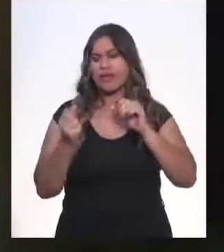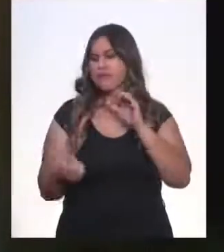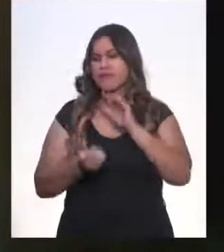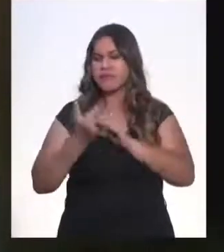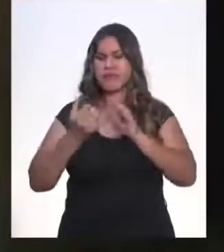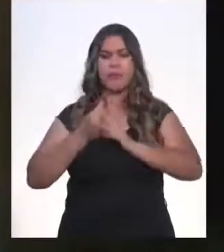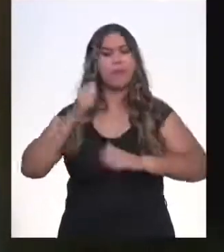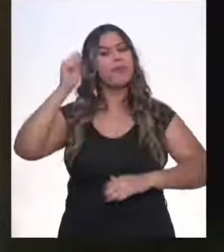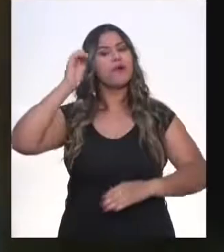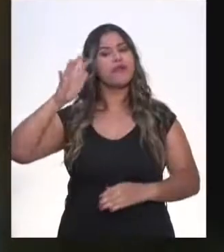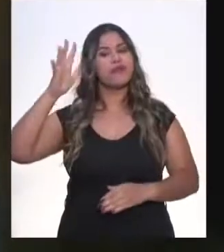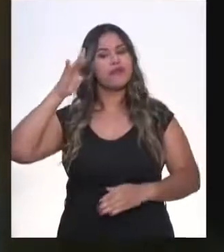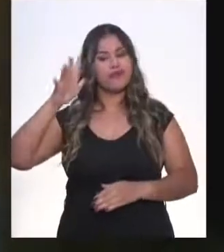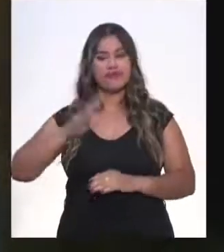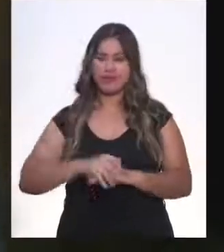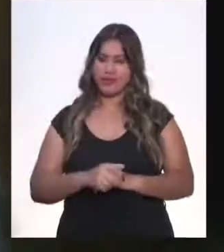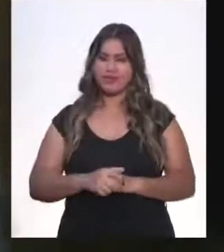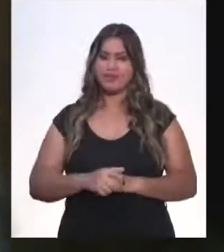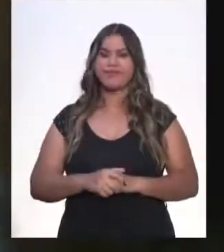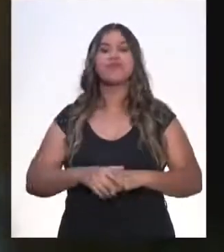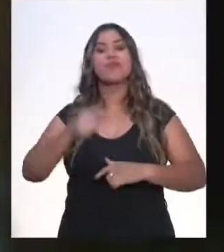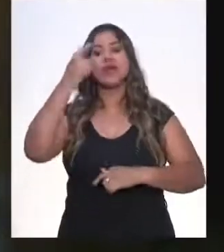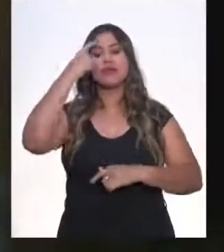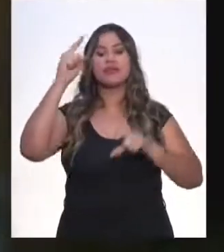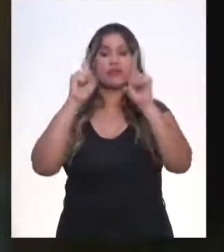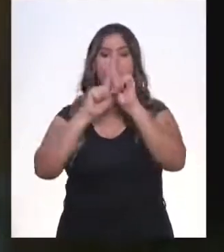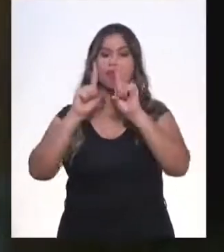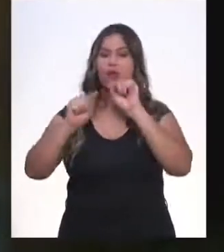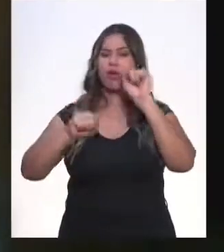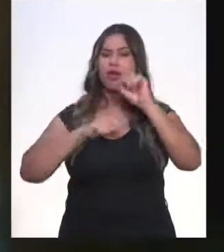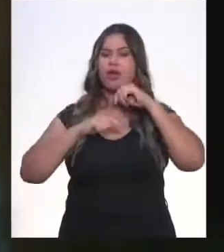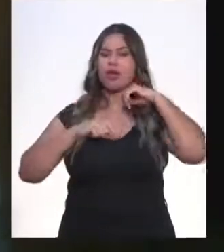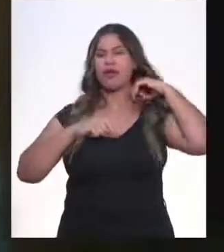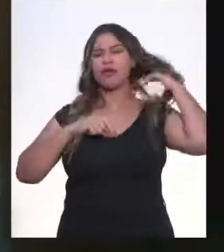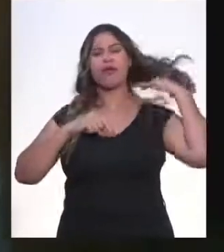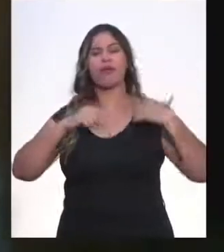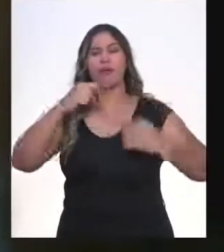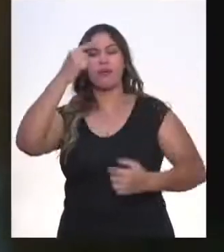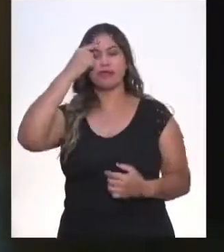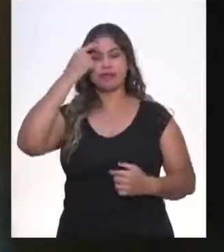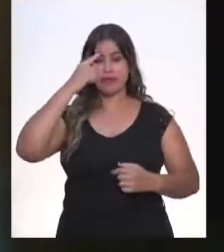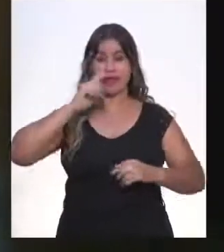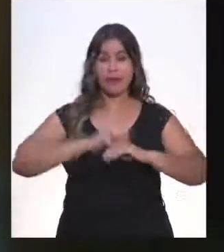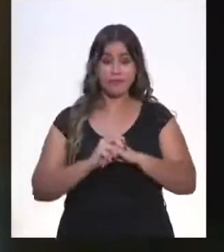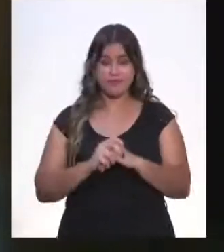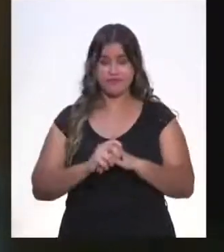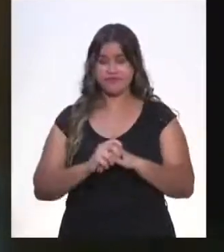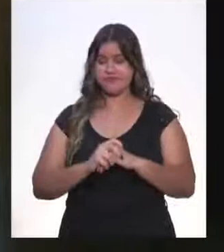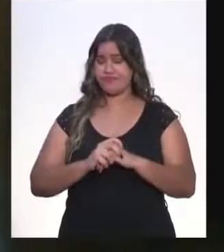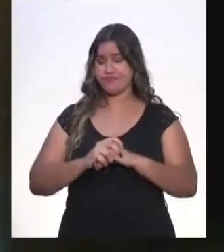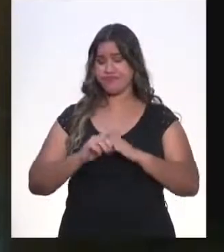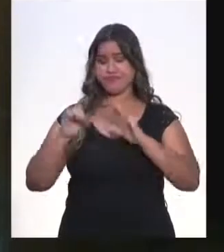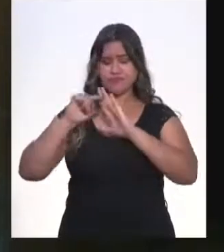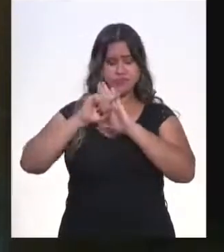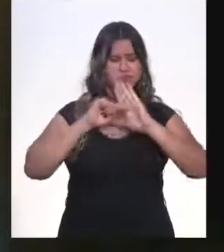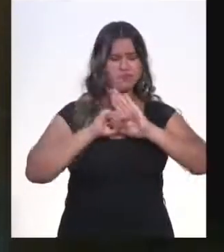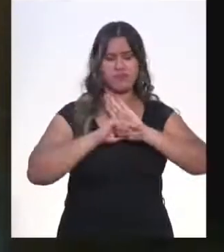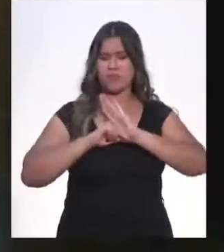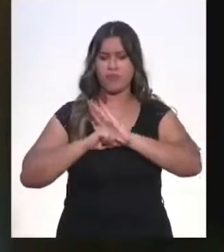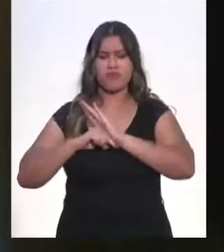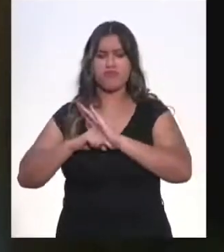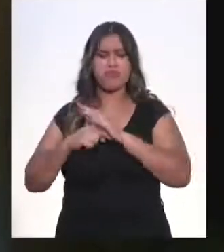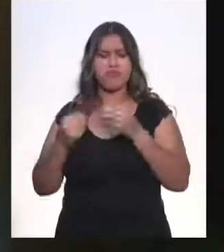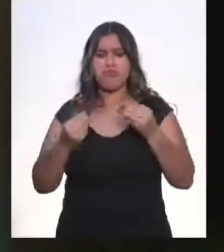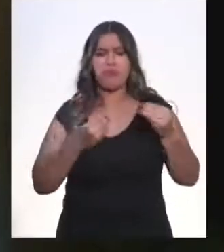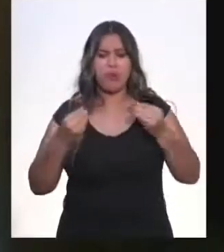origens da filosofia, passando também por pensar um pouquinho, afinal de contas, quais são os campos de investigação, né,